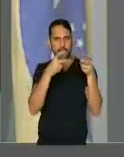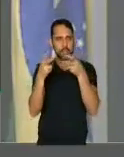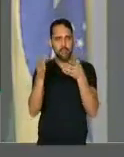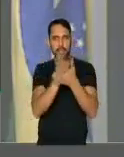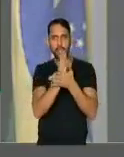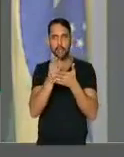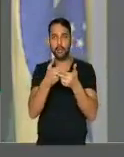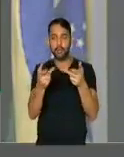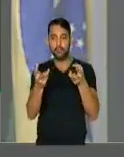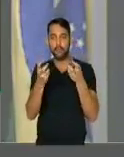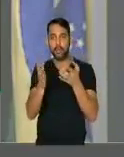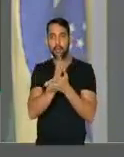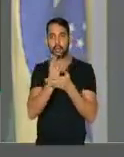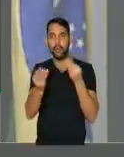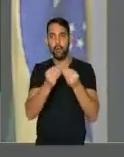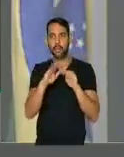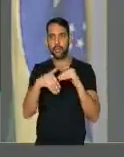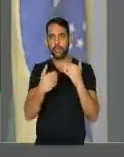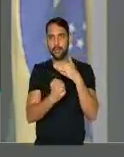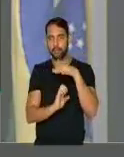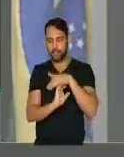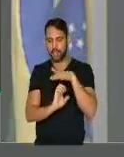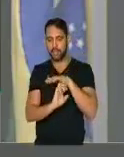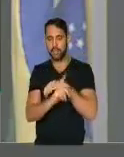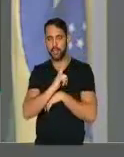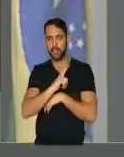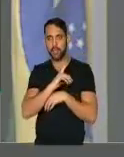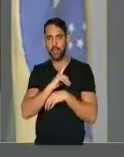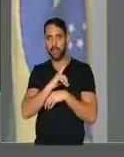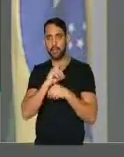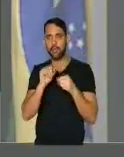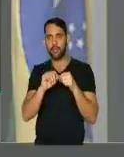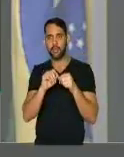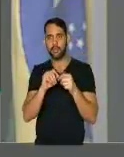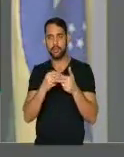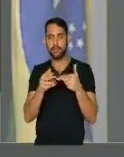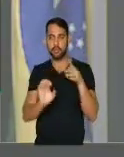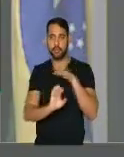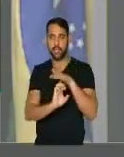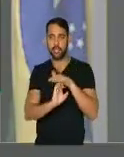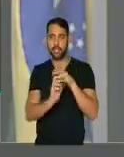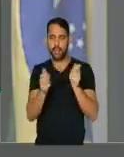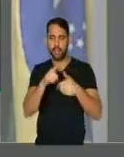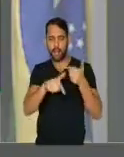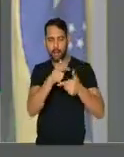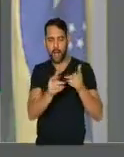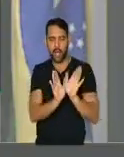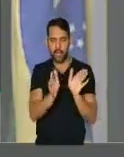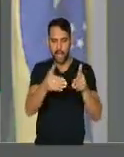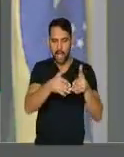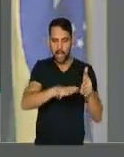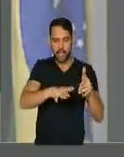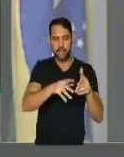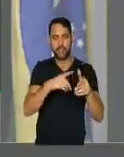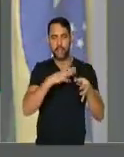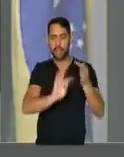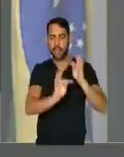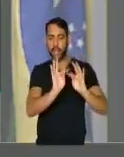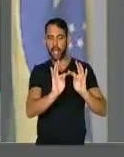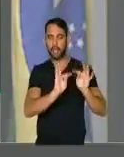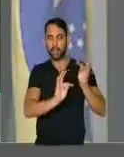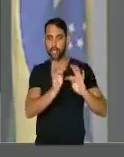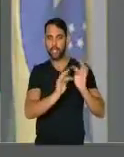for Education. Então, essas empresas que têm esse know-how, né, essas empresas que se dedicam diariamente a